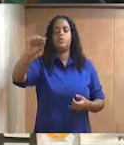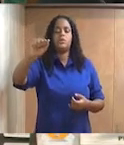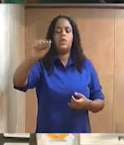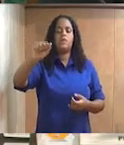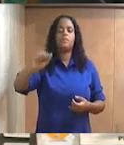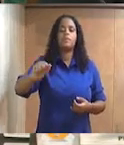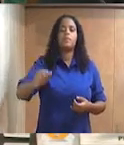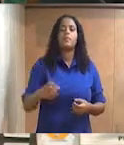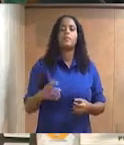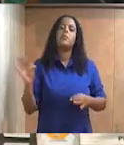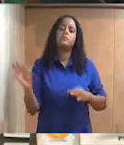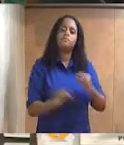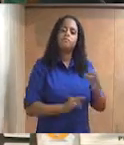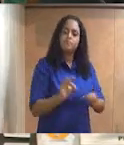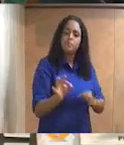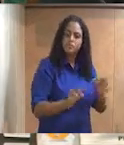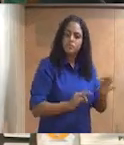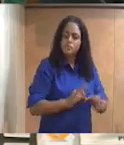Indicação número